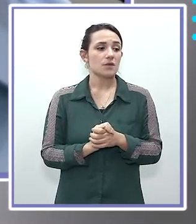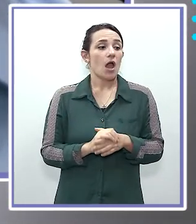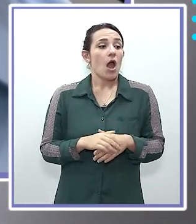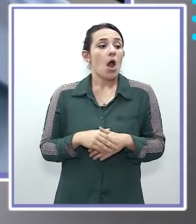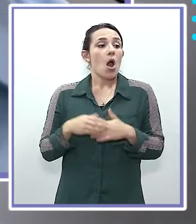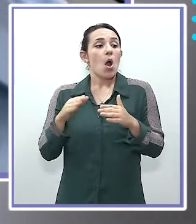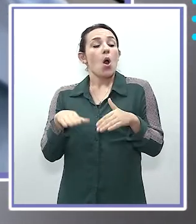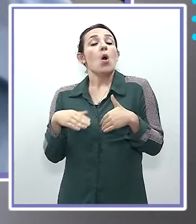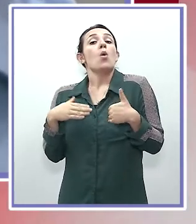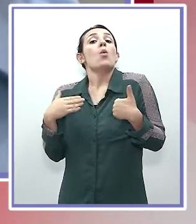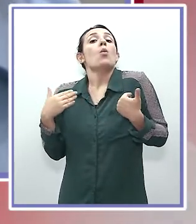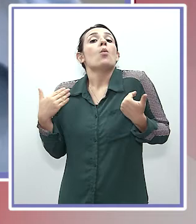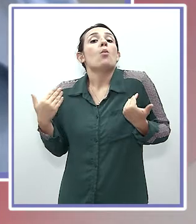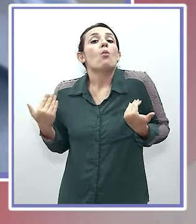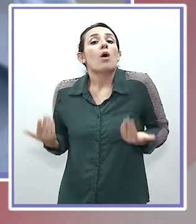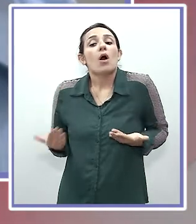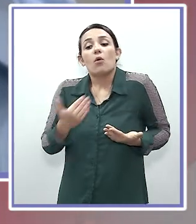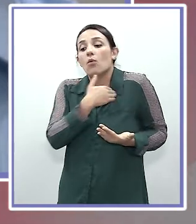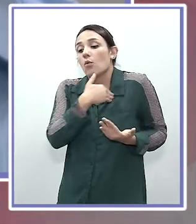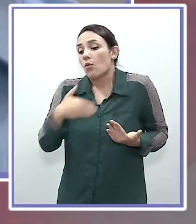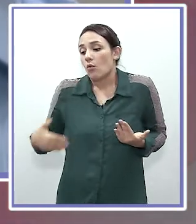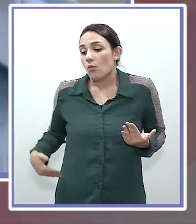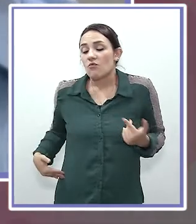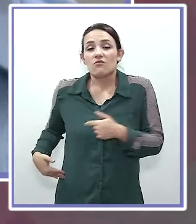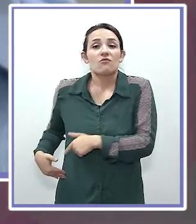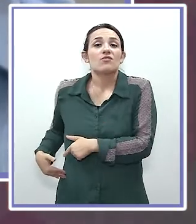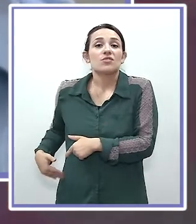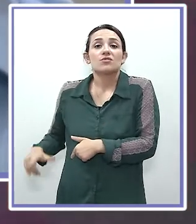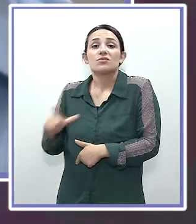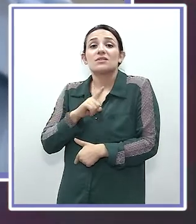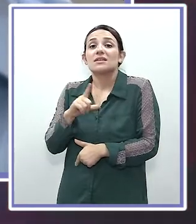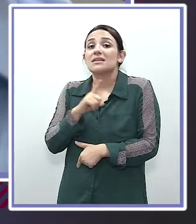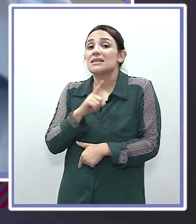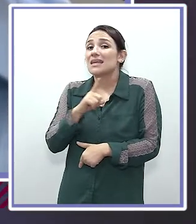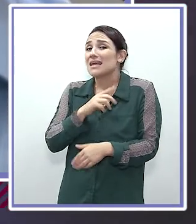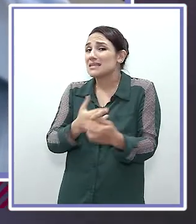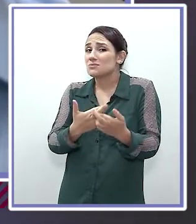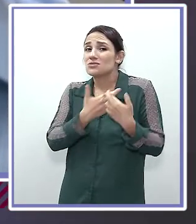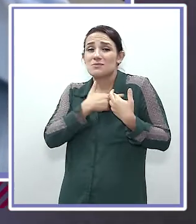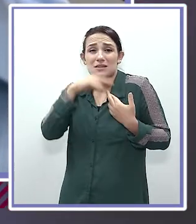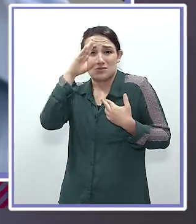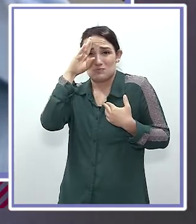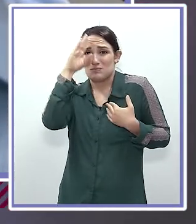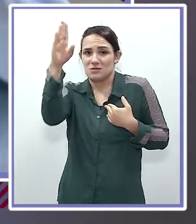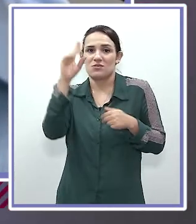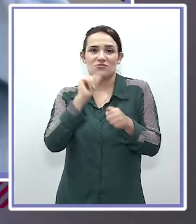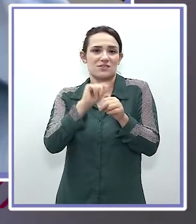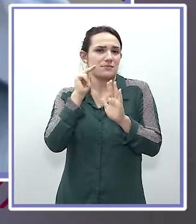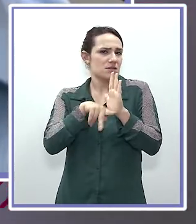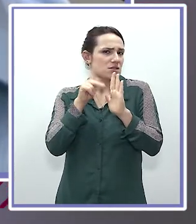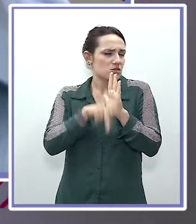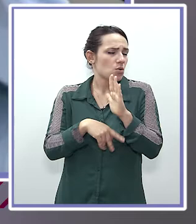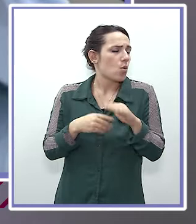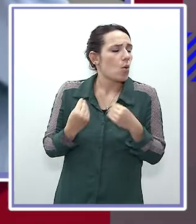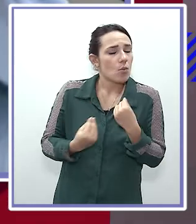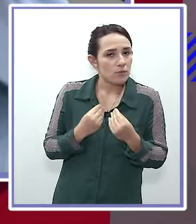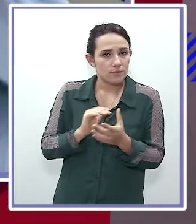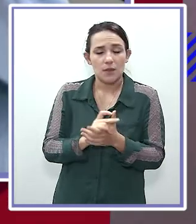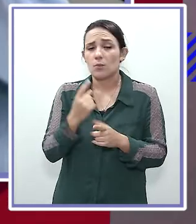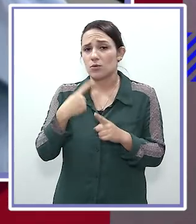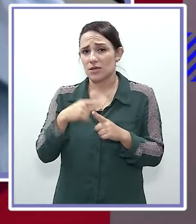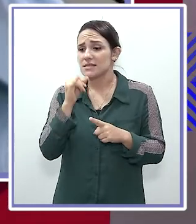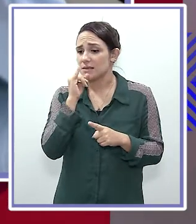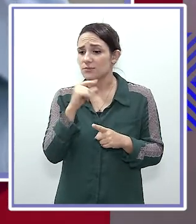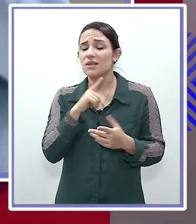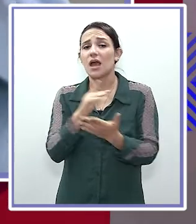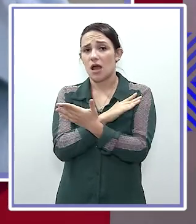quais os governos que são os mais diretamente responsáveis por esse planejamento energético, professor? São os estados, como o Mato Grosso do Sul aí